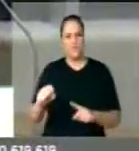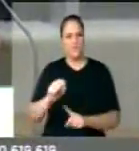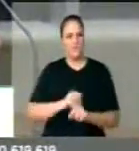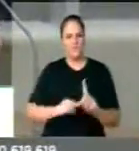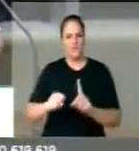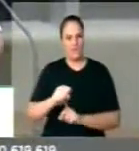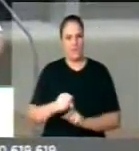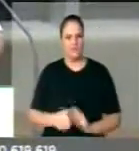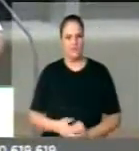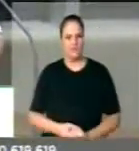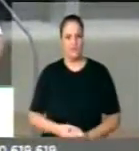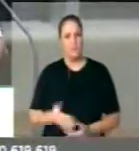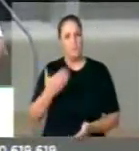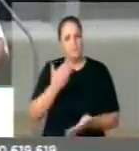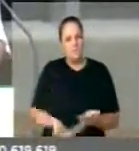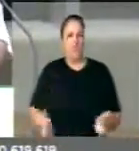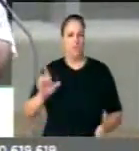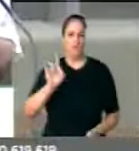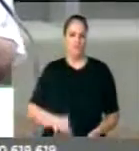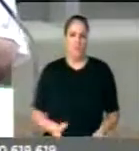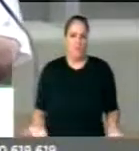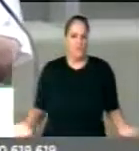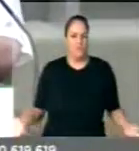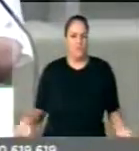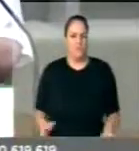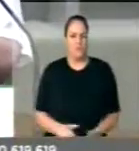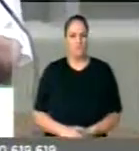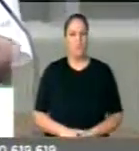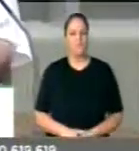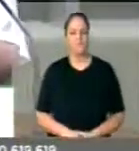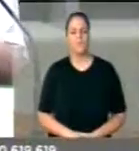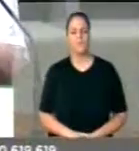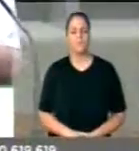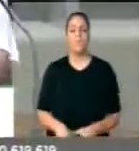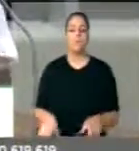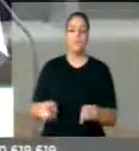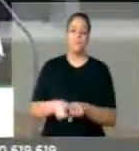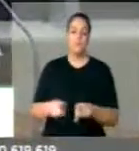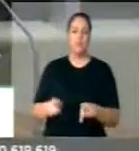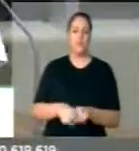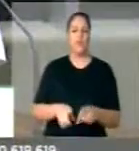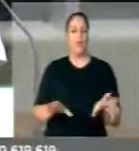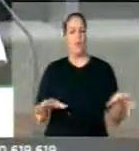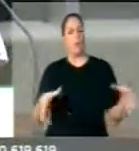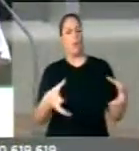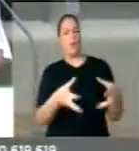ao mesmo tempo em que os outros partidos que compõem o referido bloco